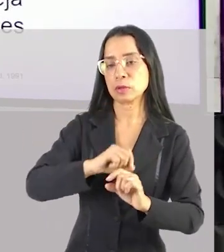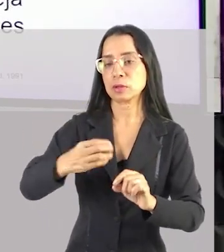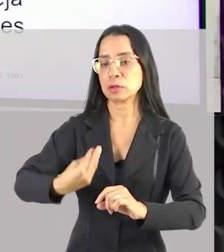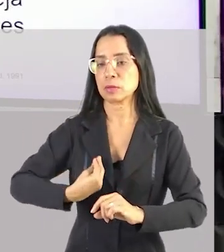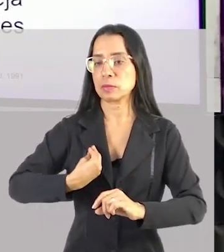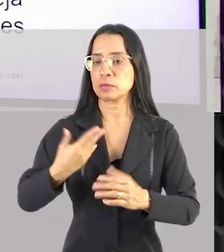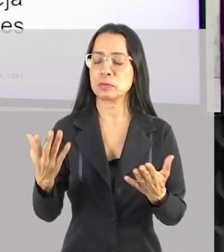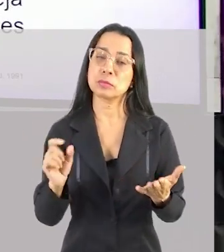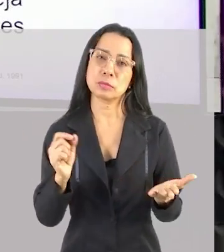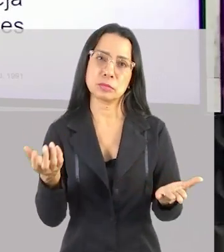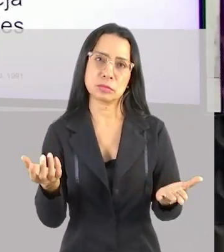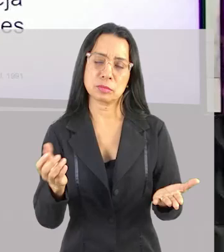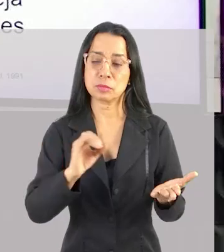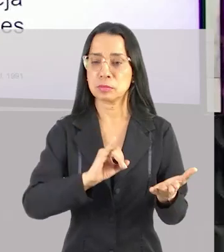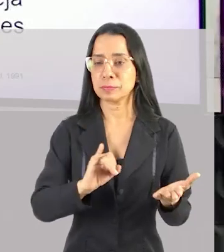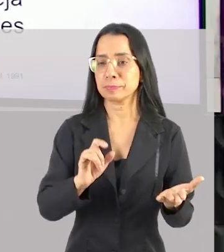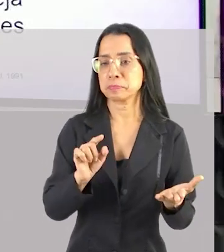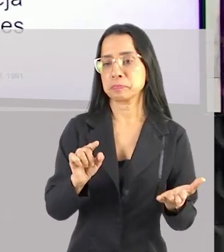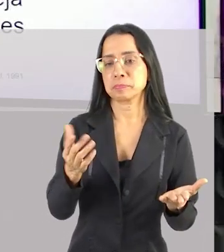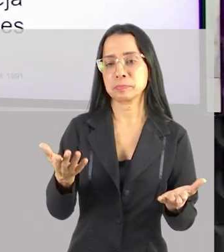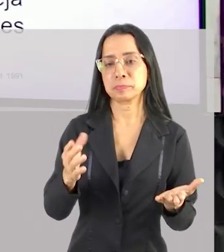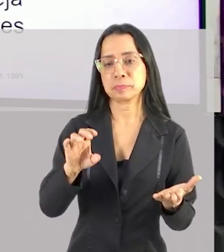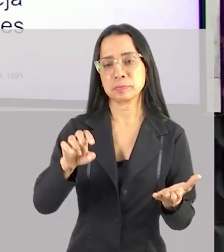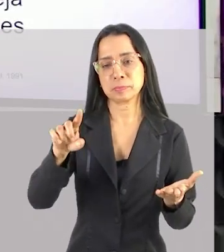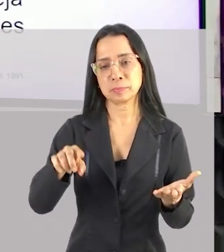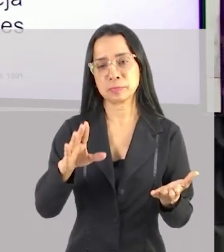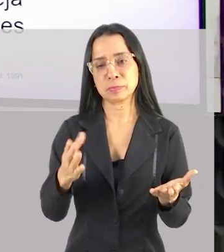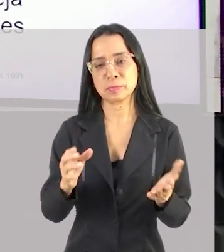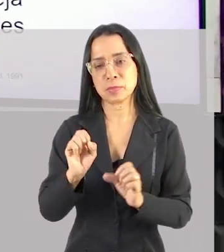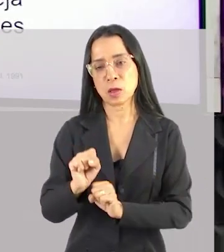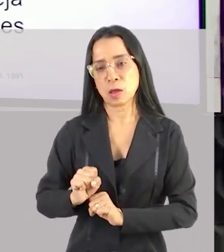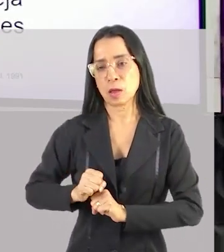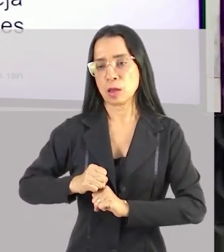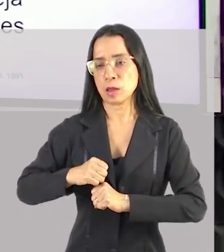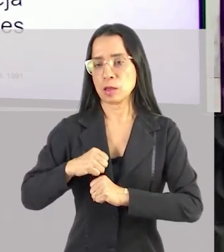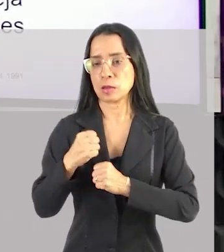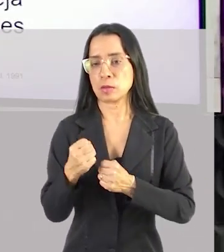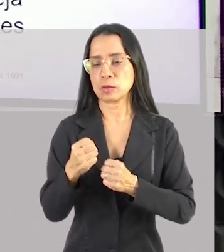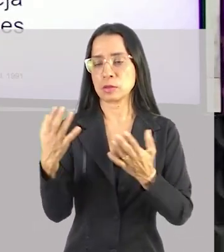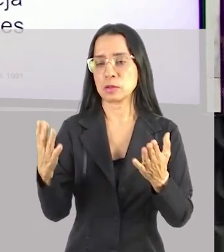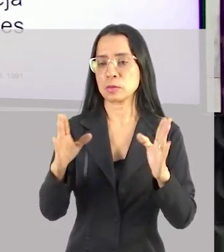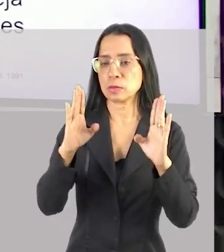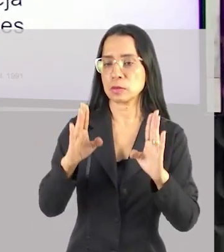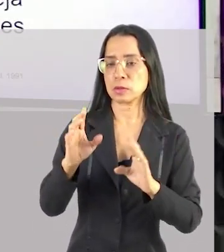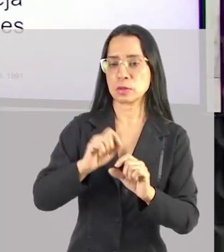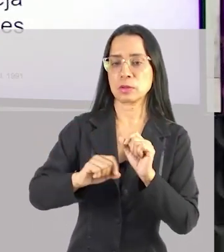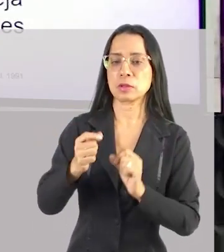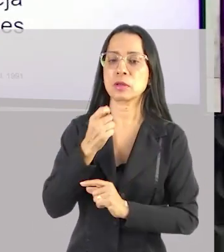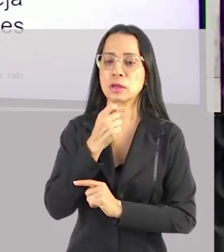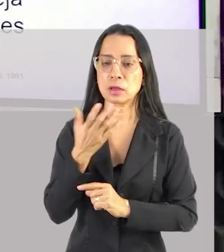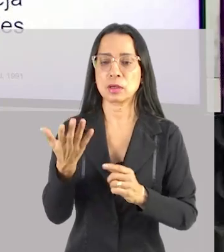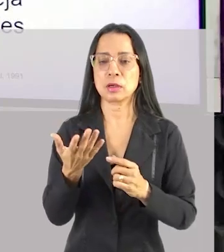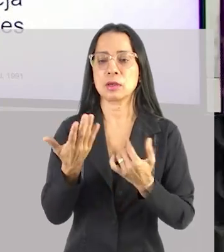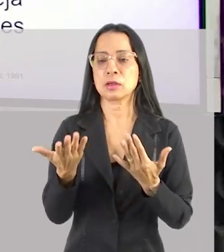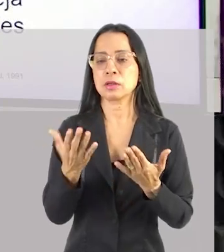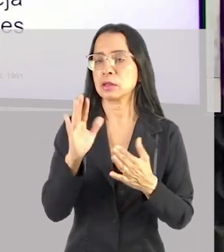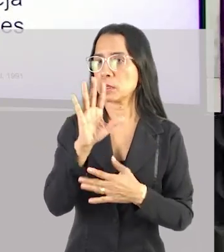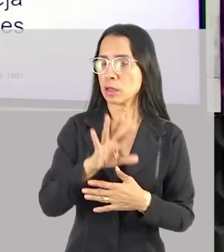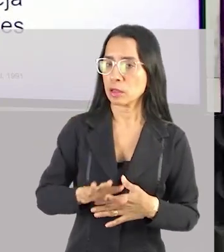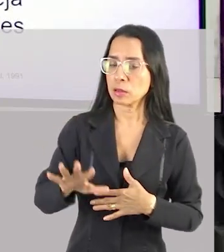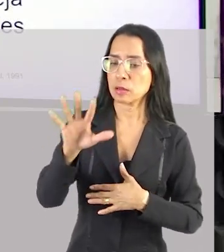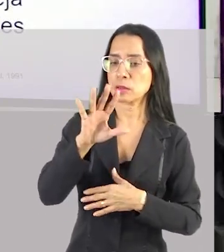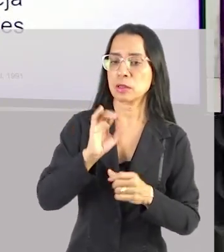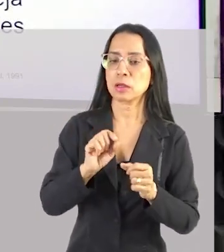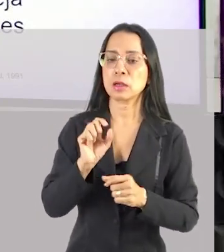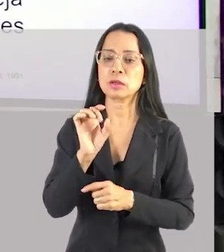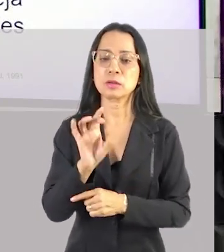vida? Se assim é, esforcemo-nos por determinar ainda que, em linhas gerais,